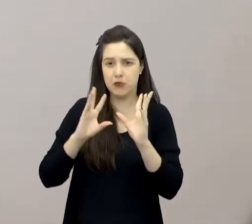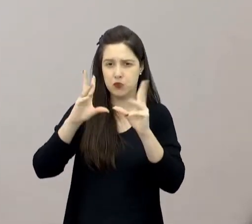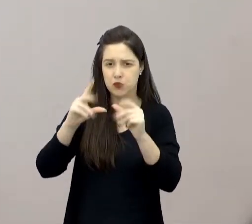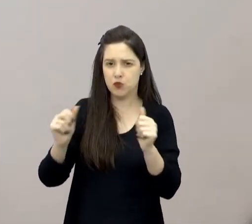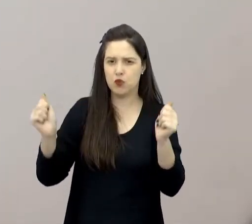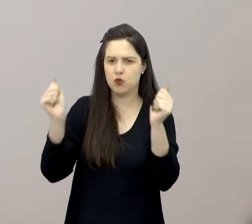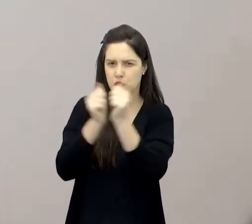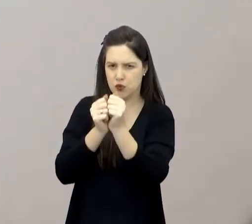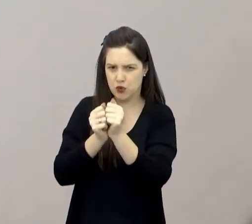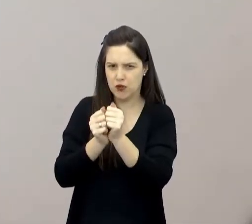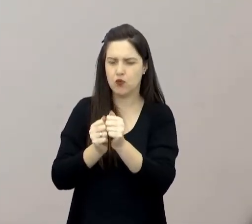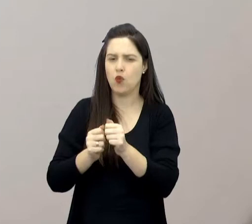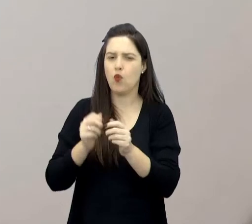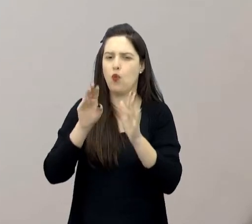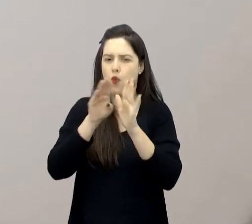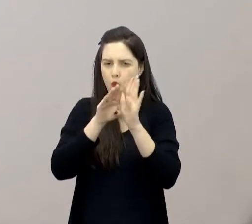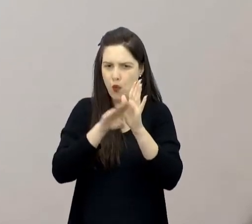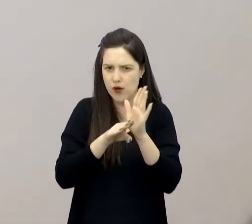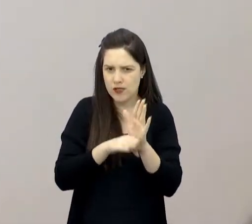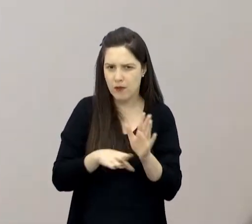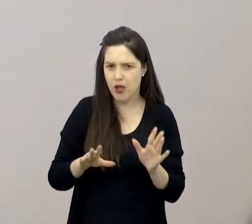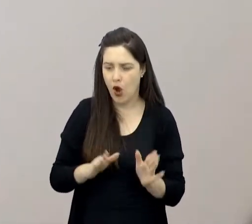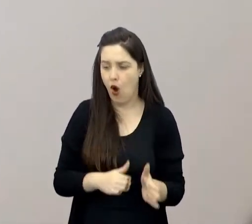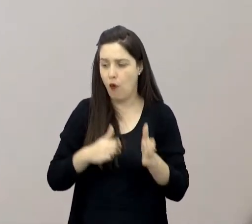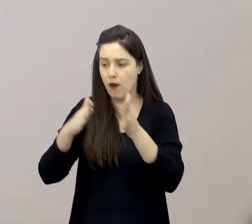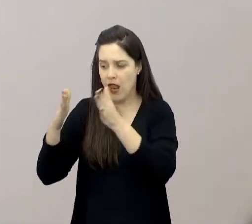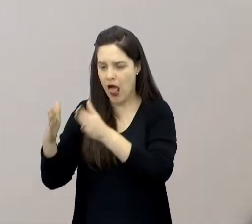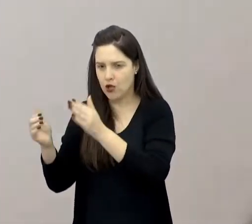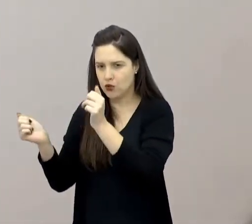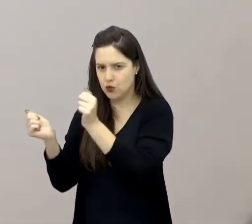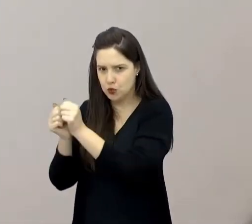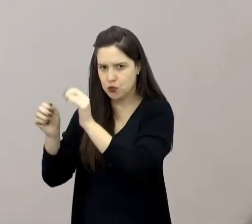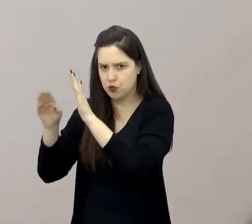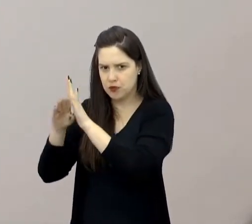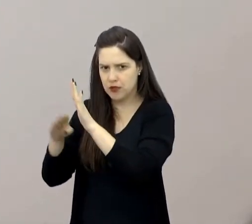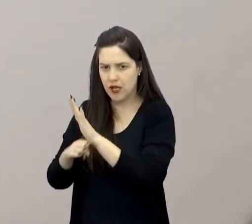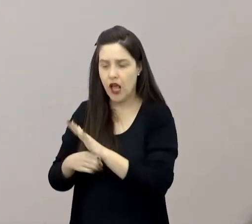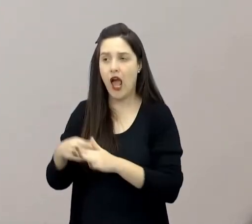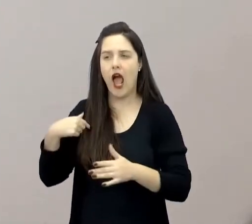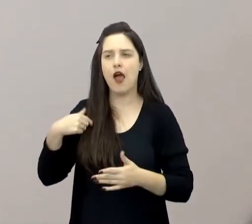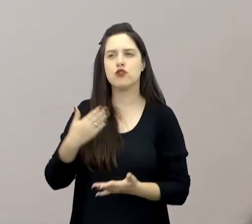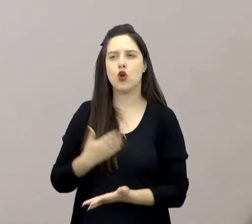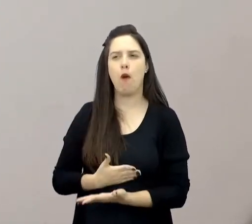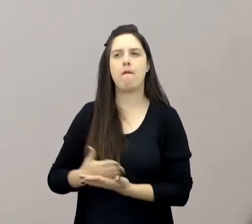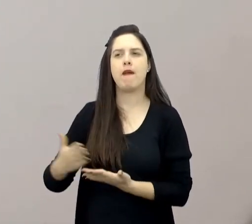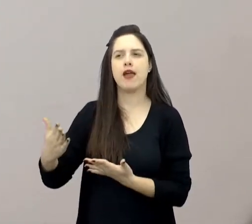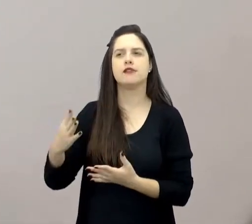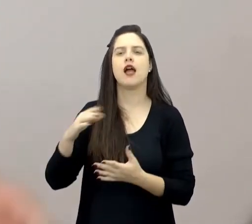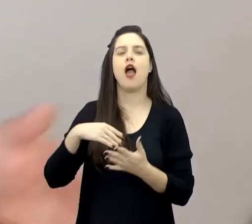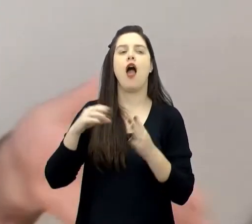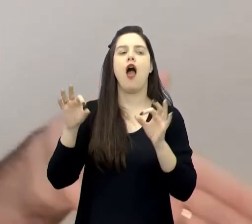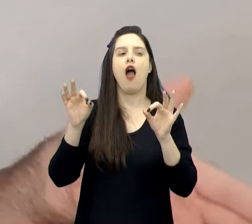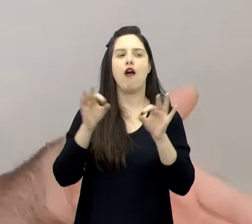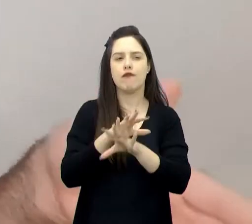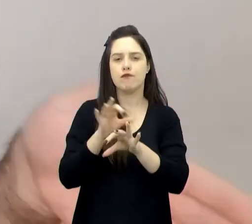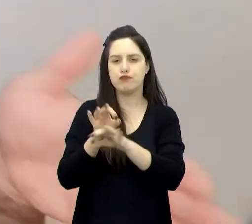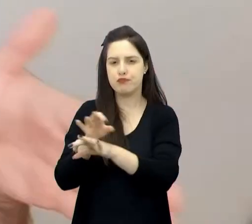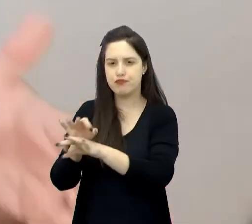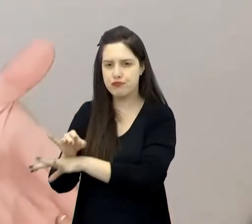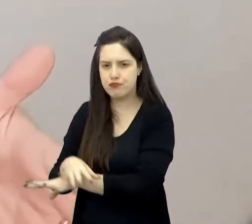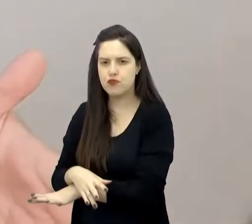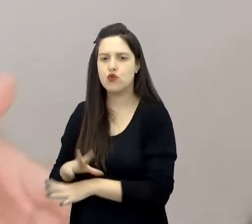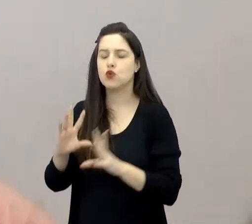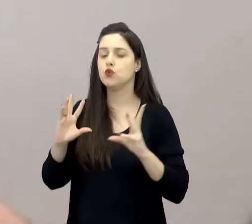ou seja, orçamento ao lado de orçamento, você começa a formar um planejamento. Porque você está colocando